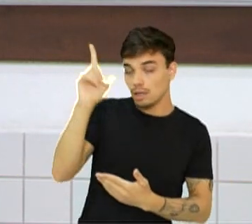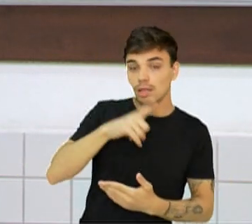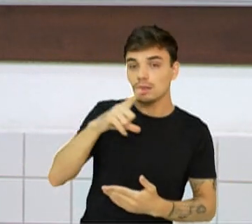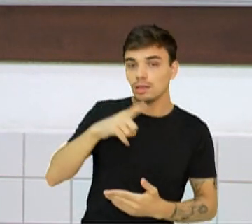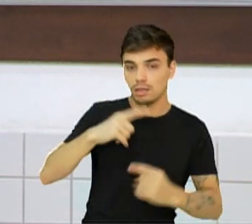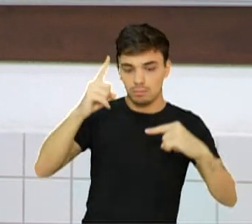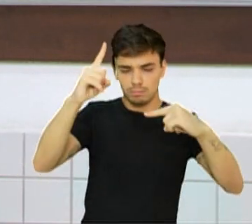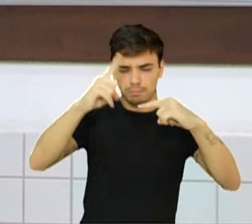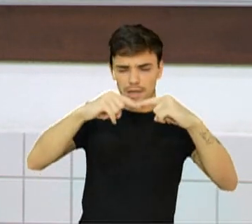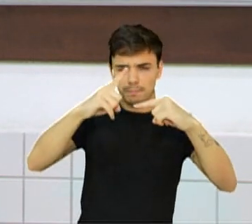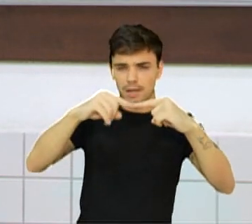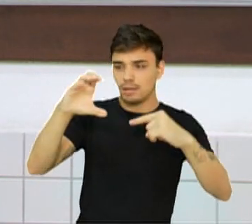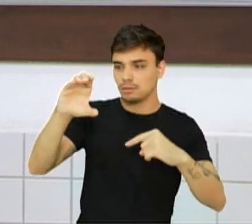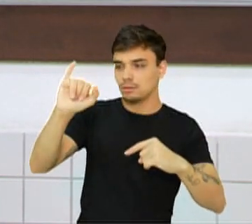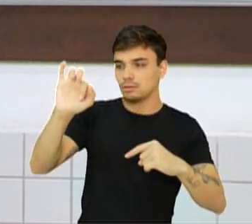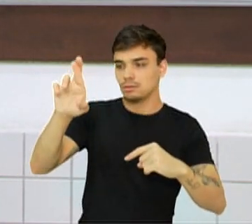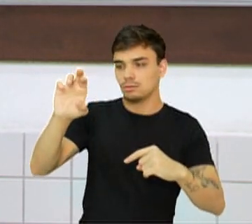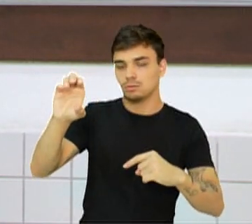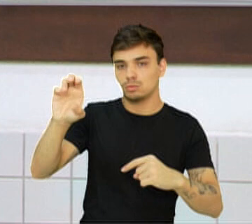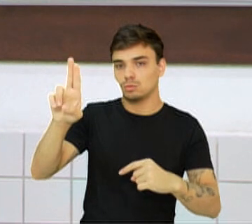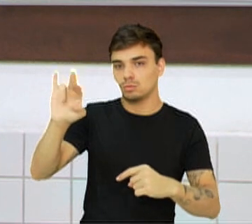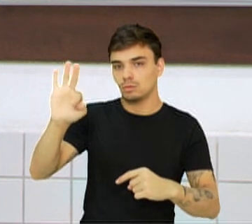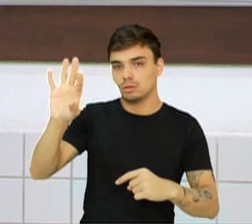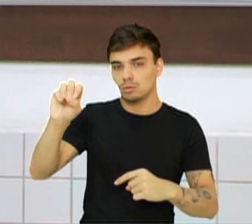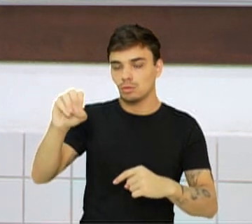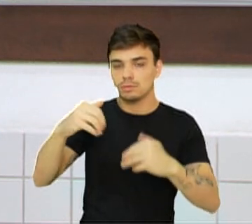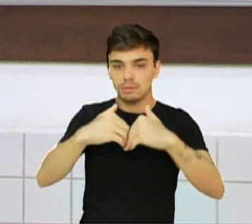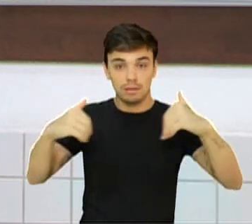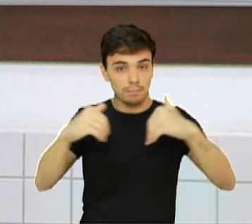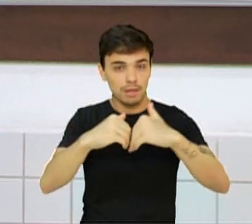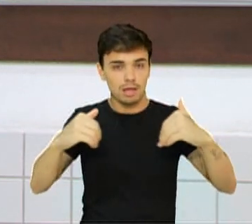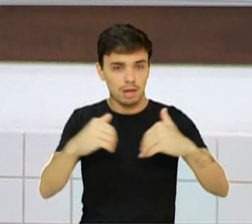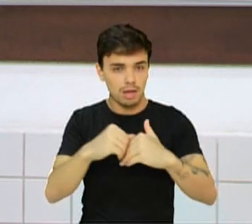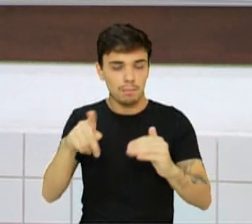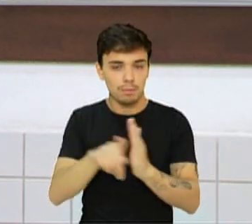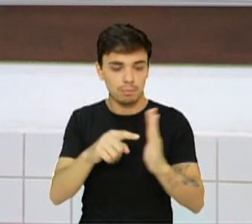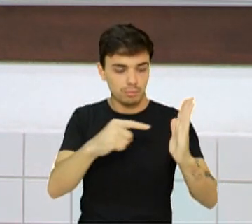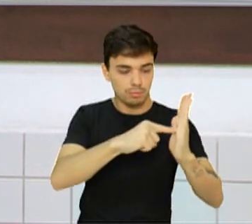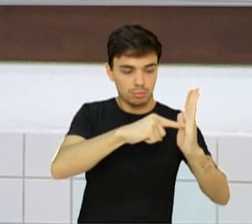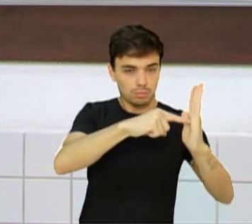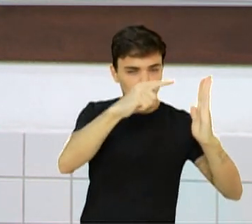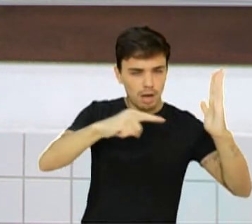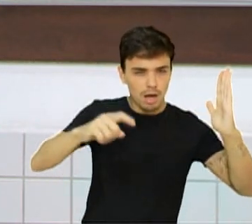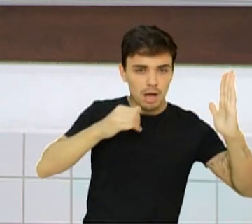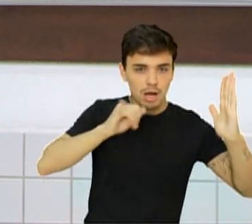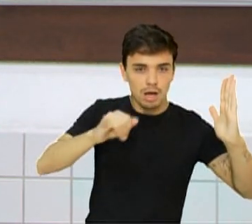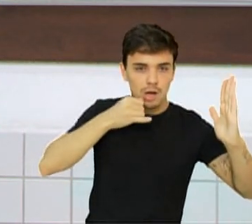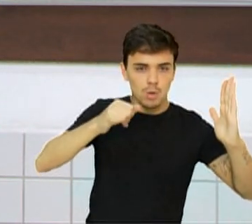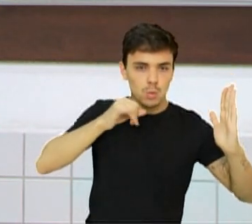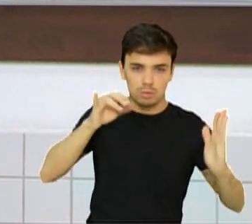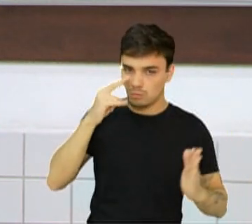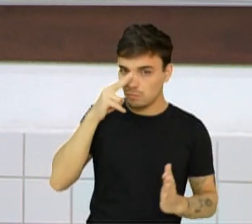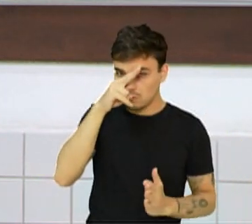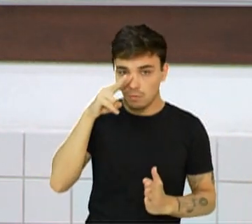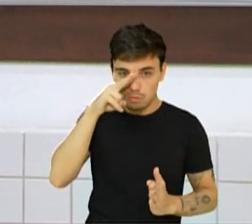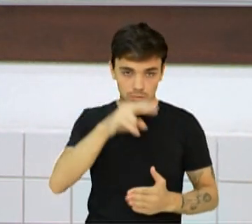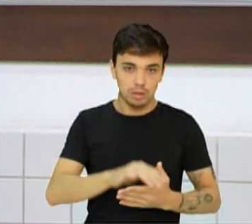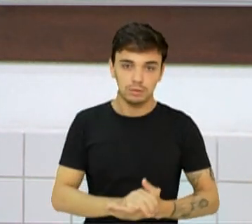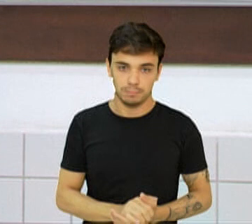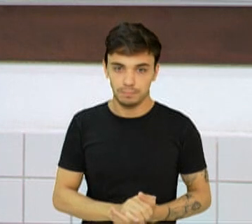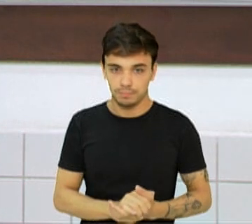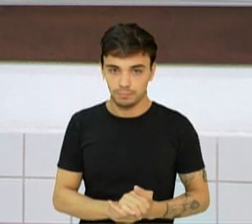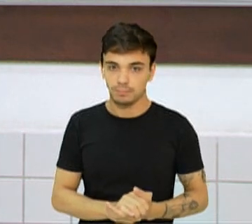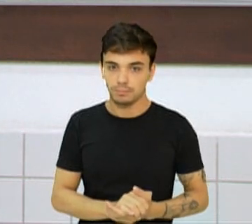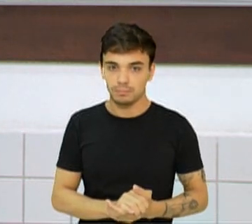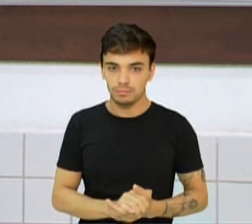circuito que vai separar um sinal elétrico de alta frequência.